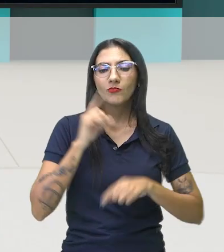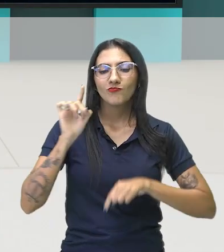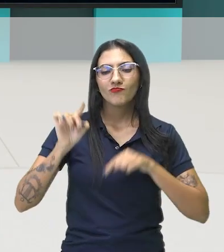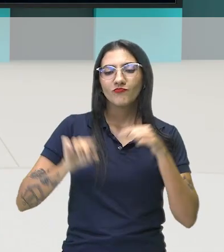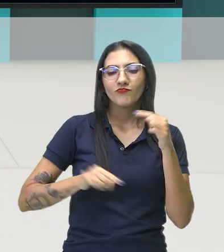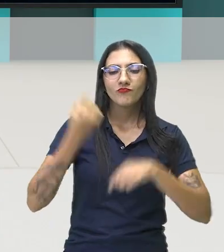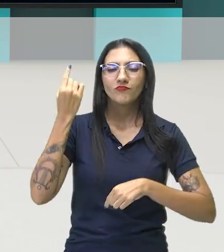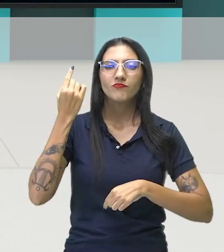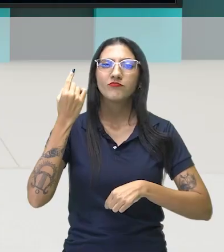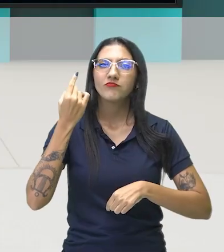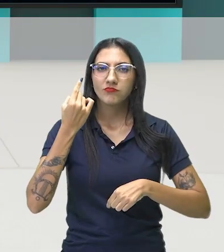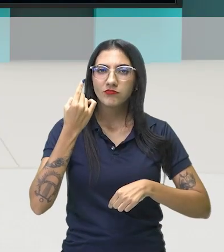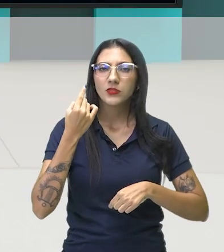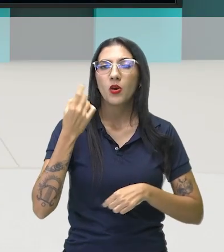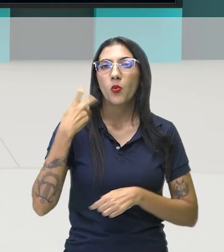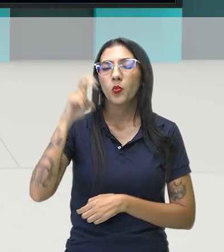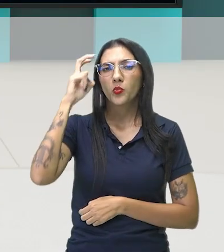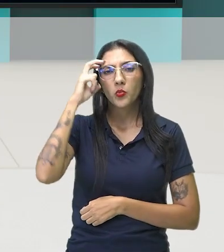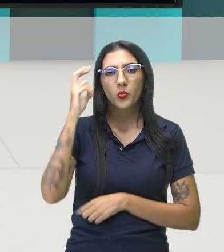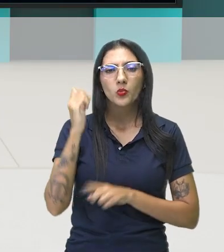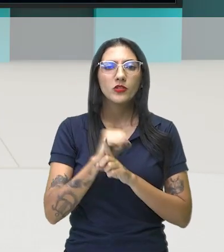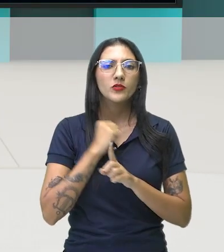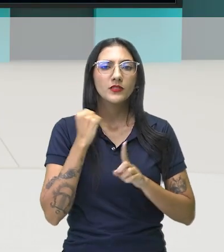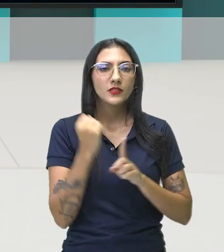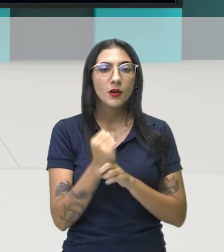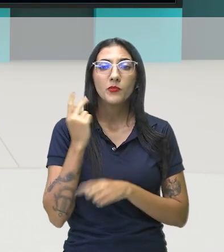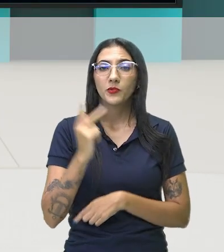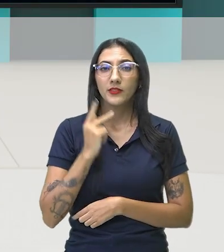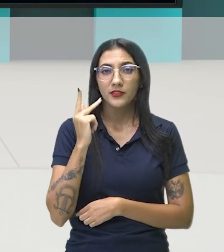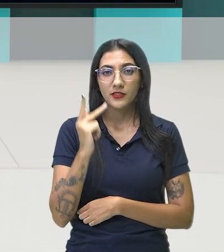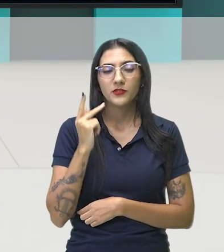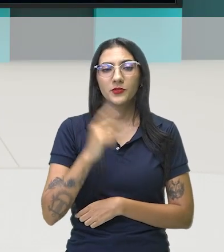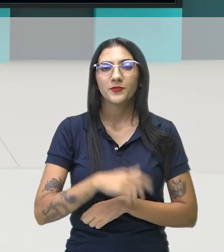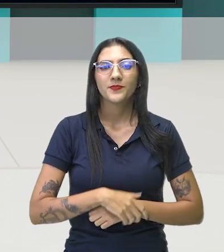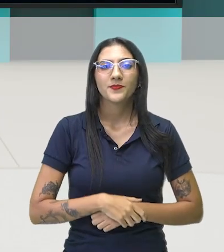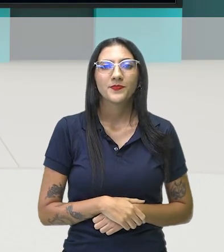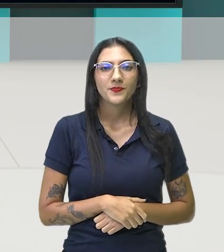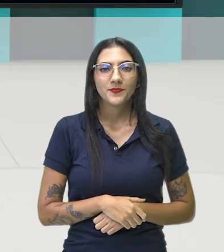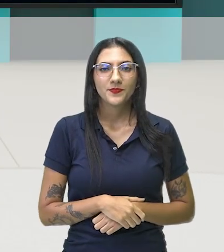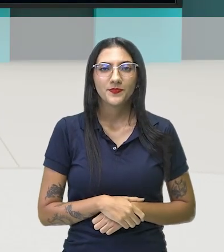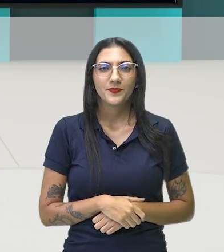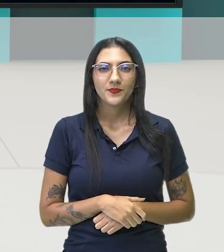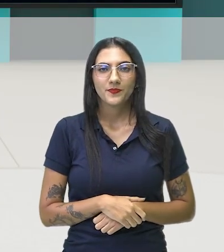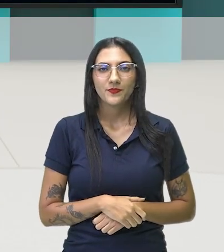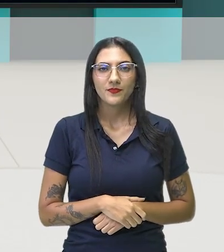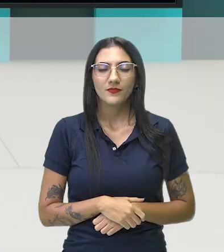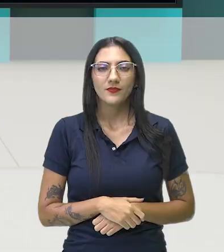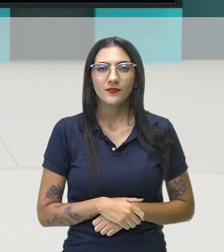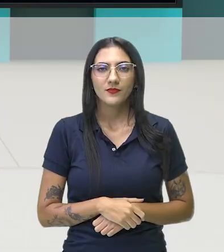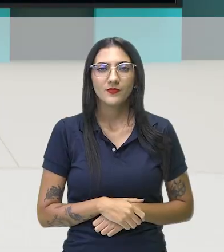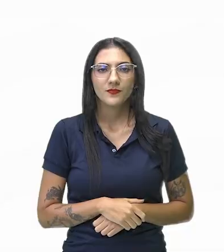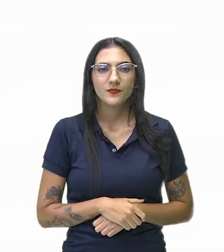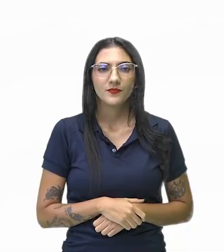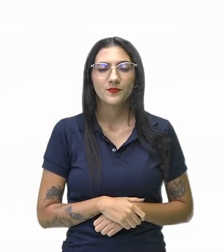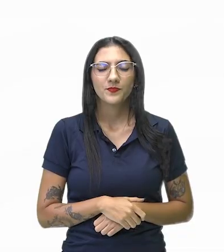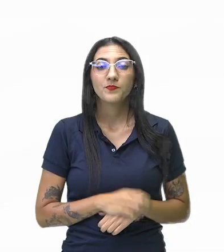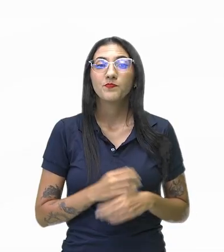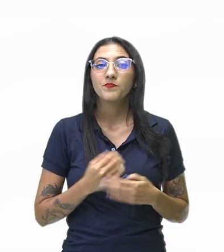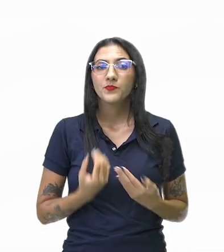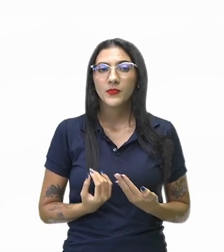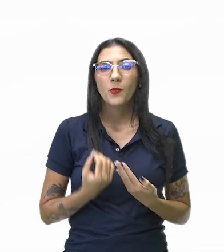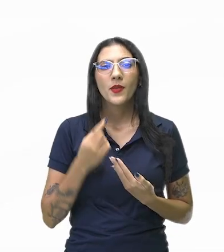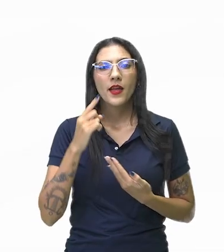transcendem fronteiras culturais, sociais e políticas. Então, essas